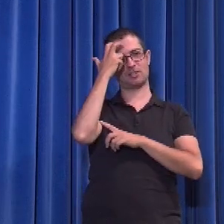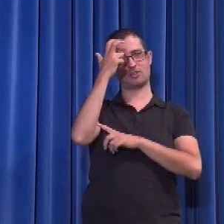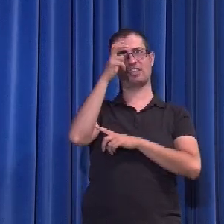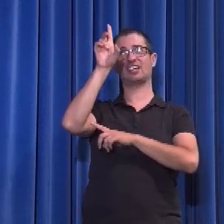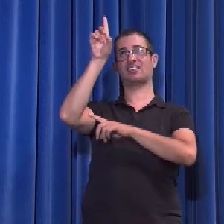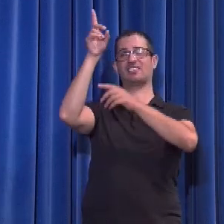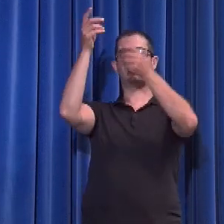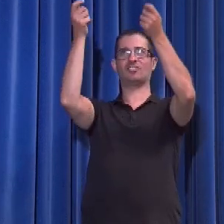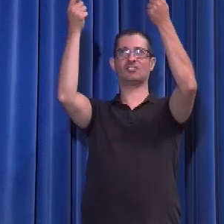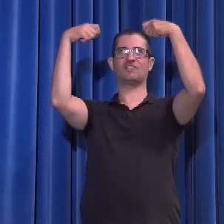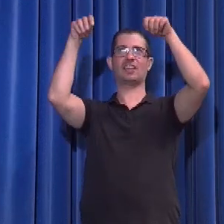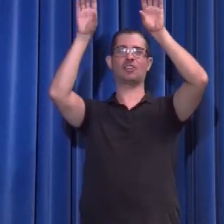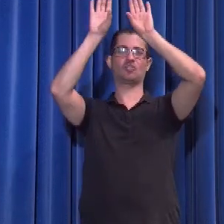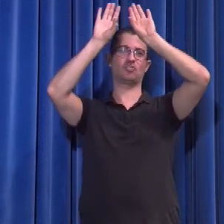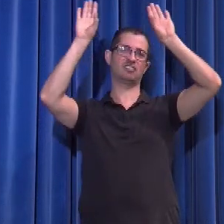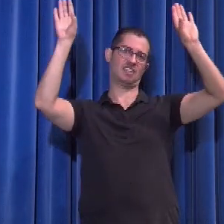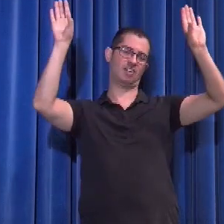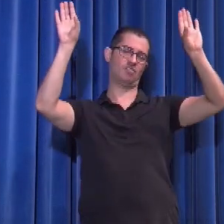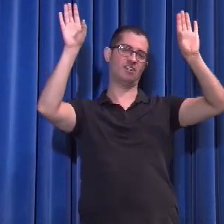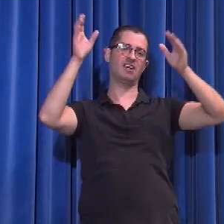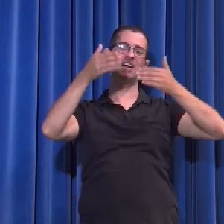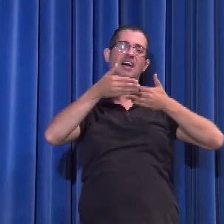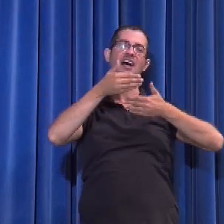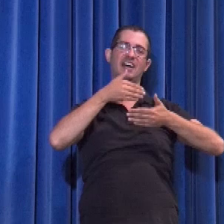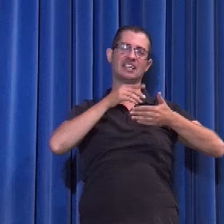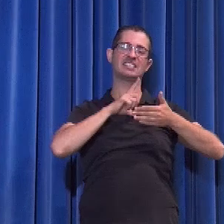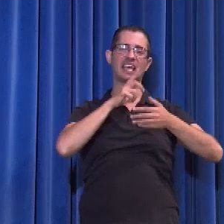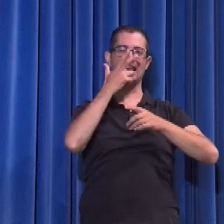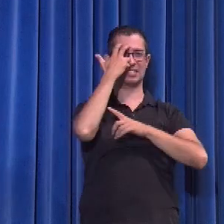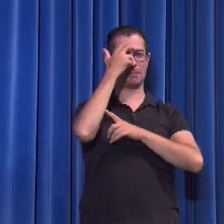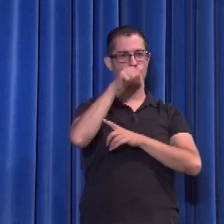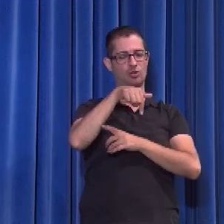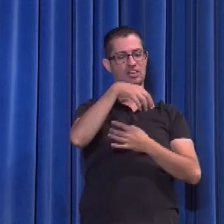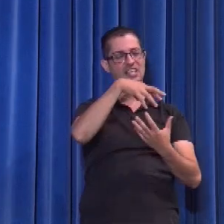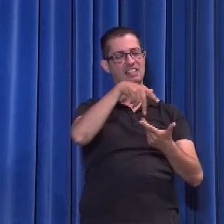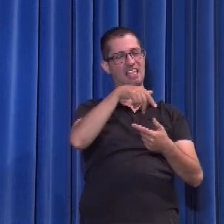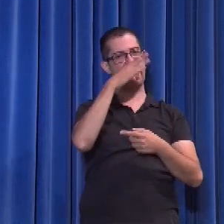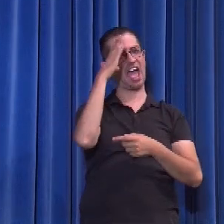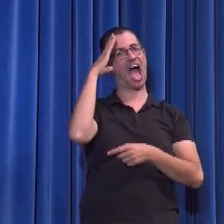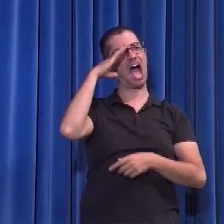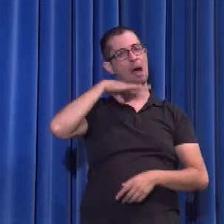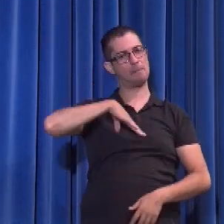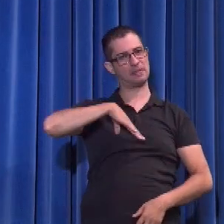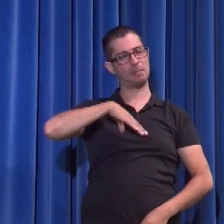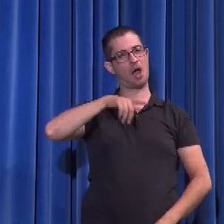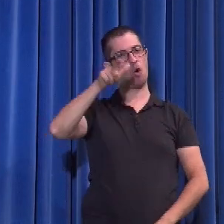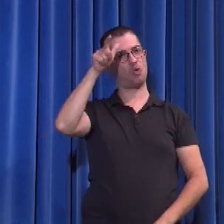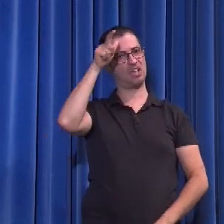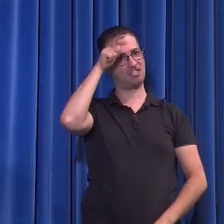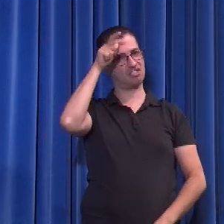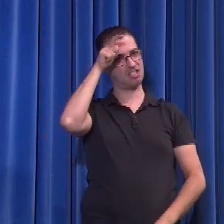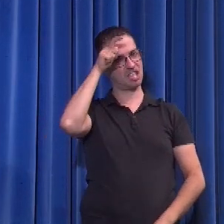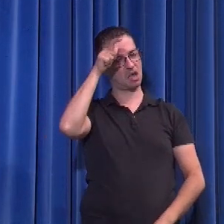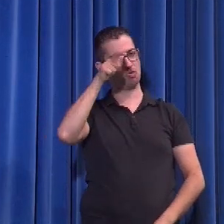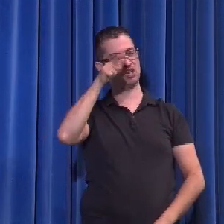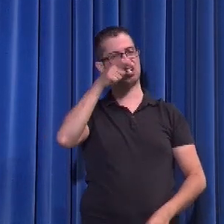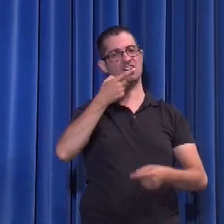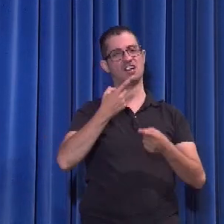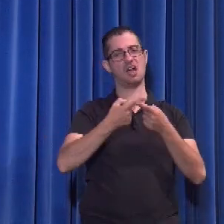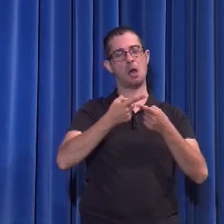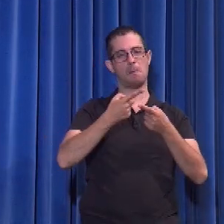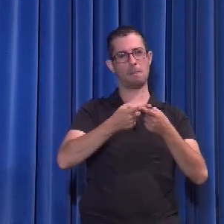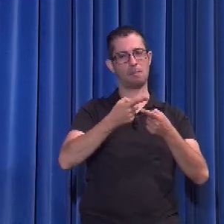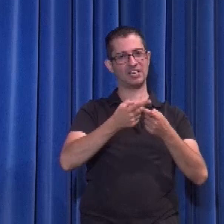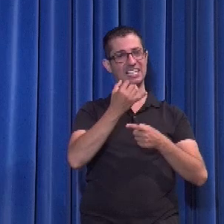do alto, antes é terrena, animal e demoníaca. Pois onde